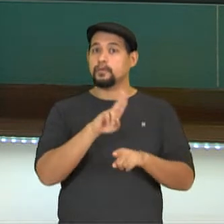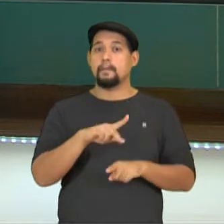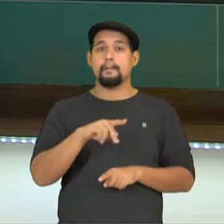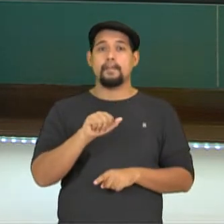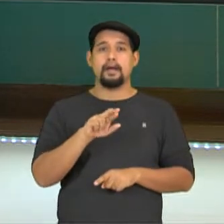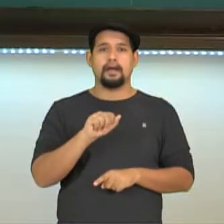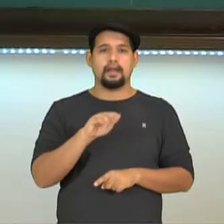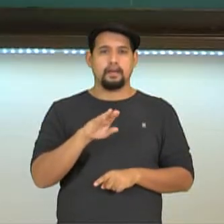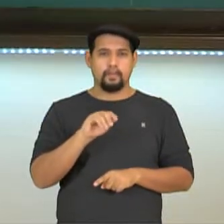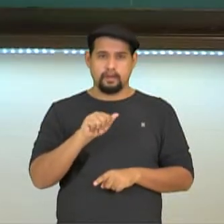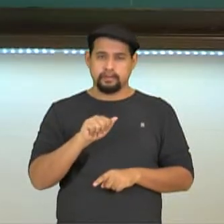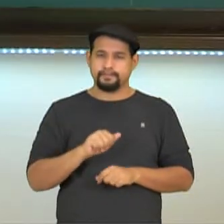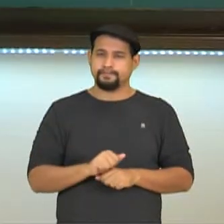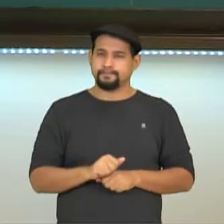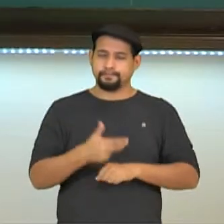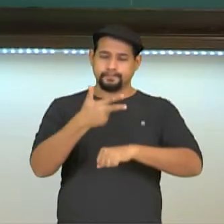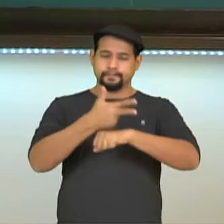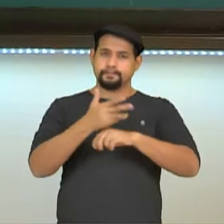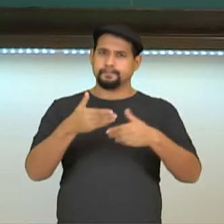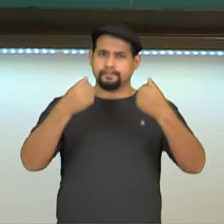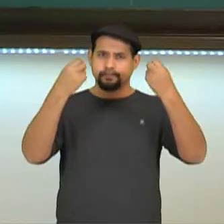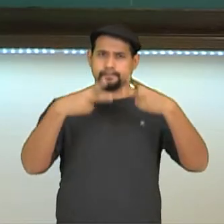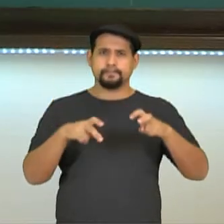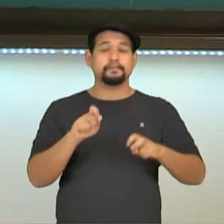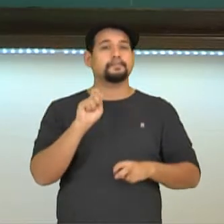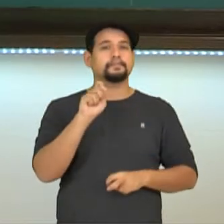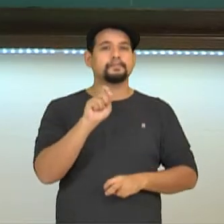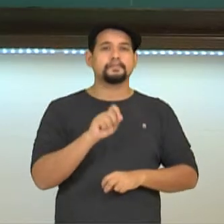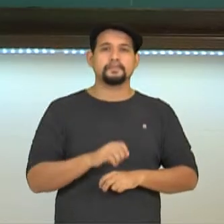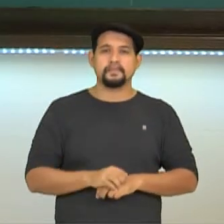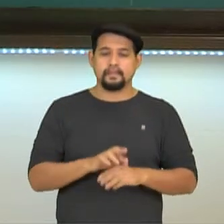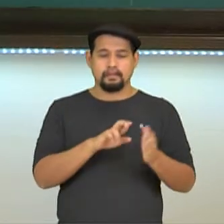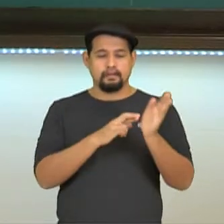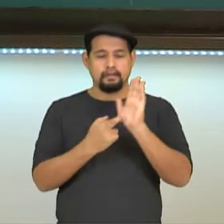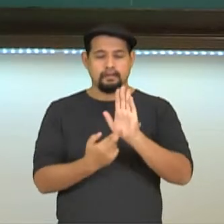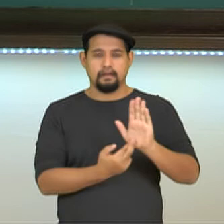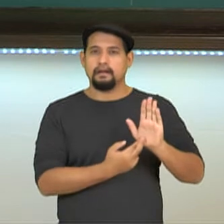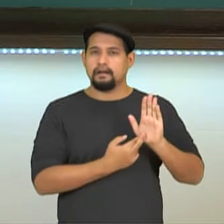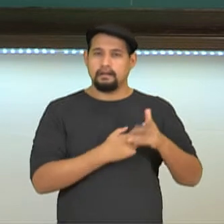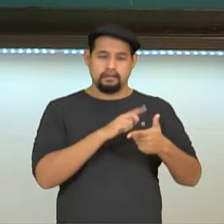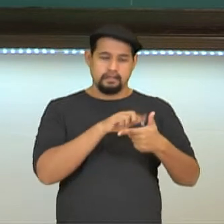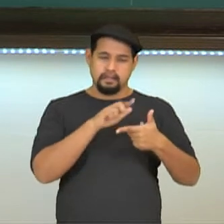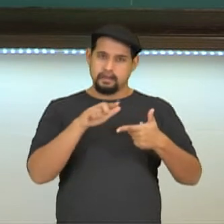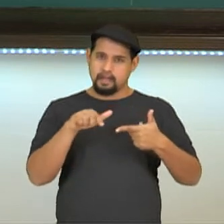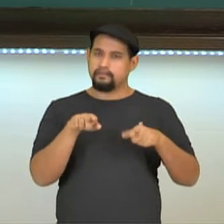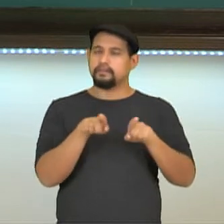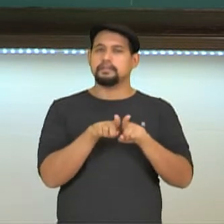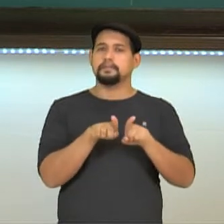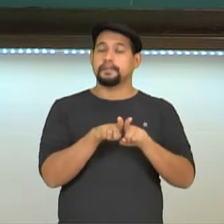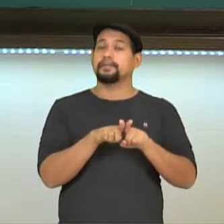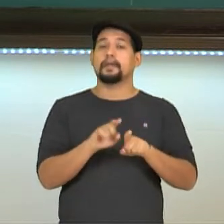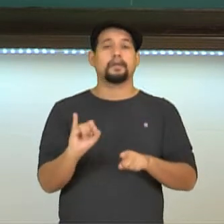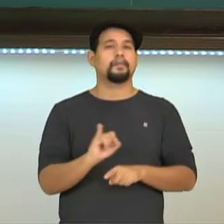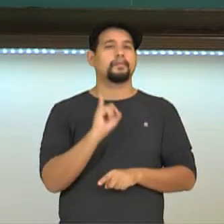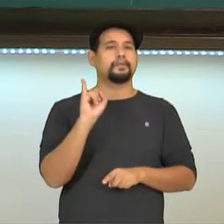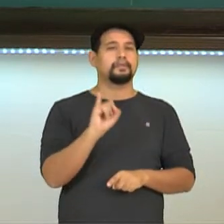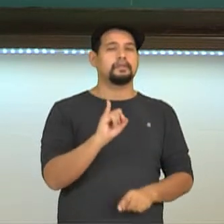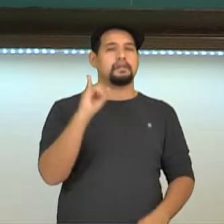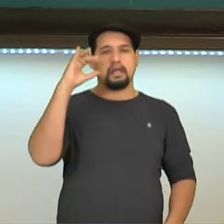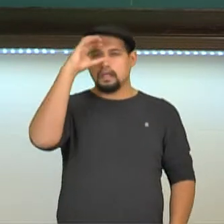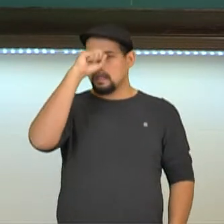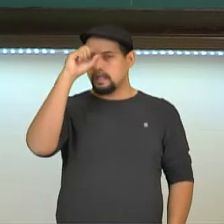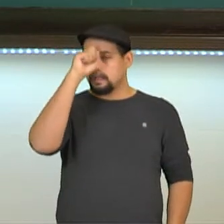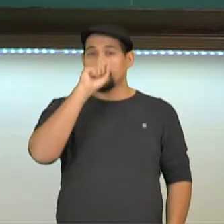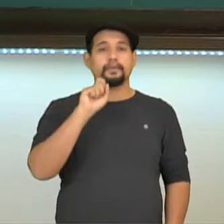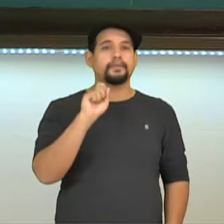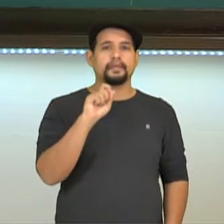parábola. Então, nesse vídeo, né, nós falamos um pouco sobre a representação gráfica da função quadrática. É importante você saber